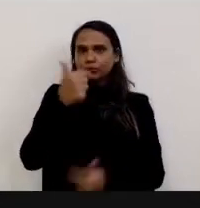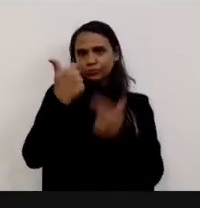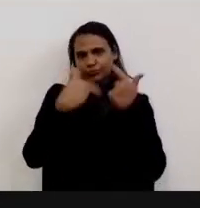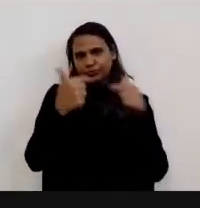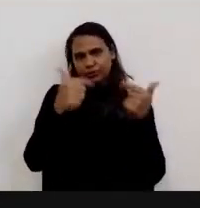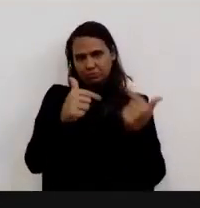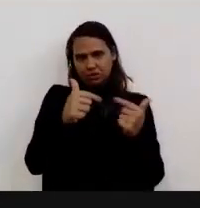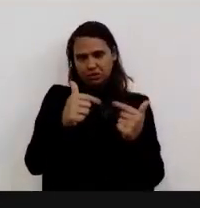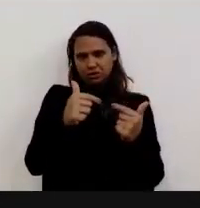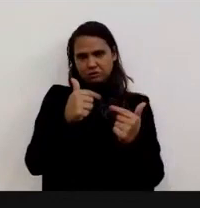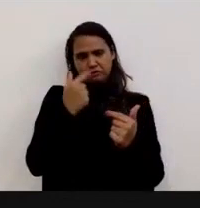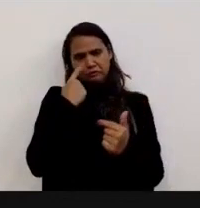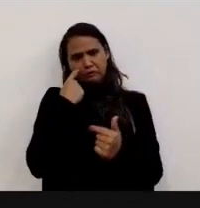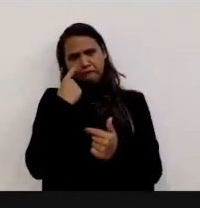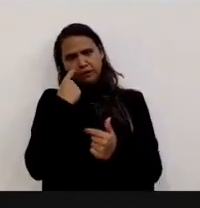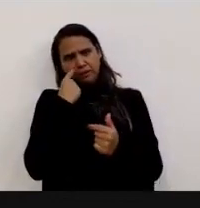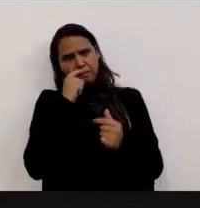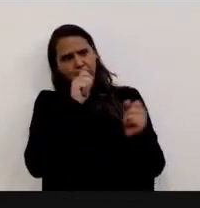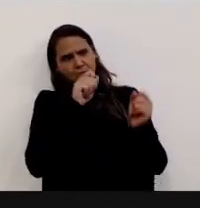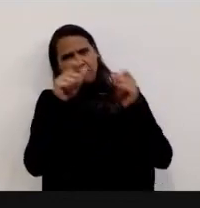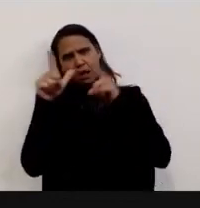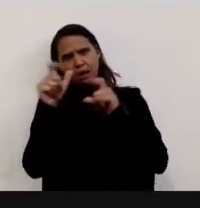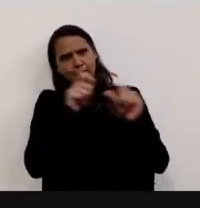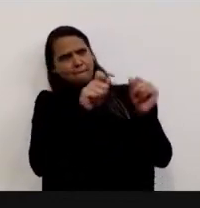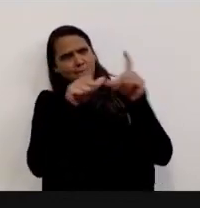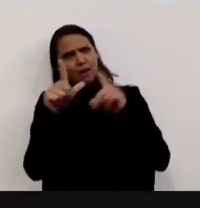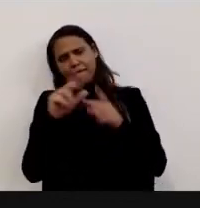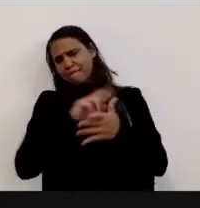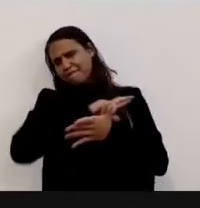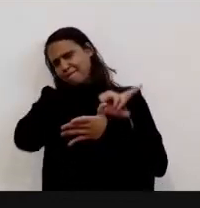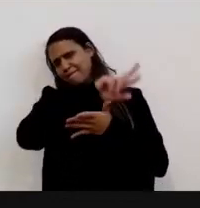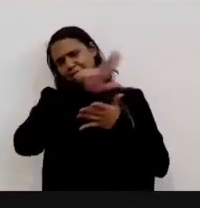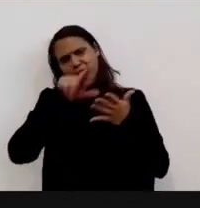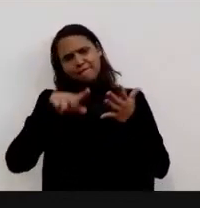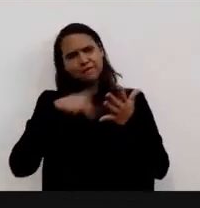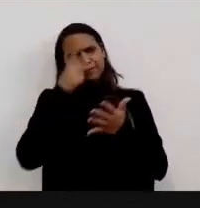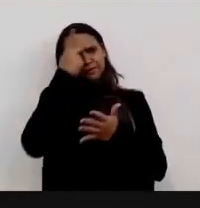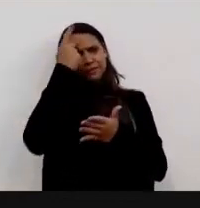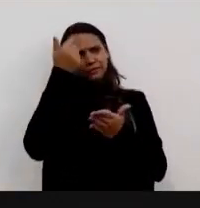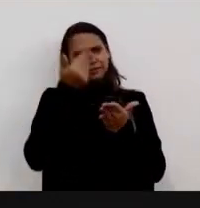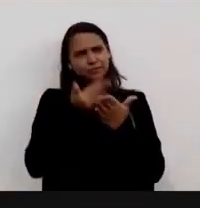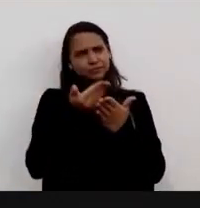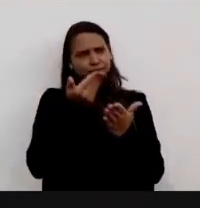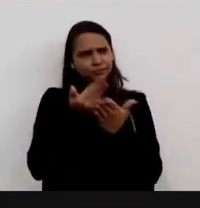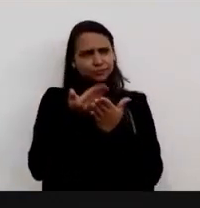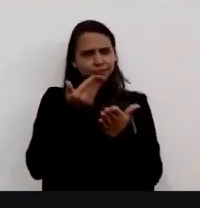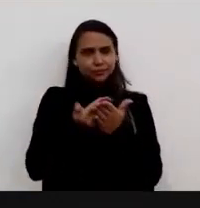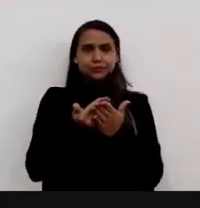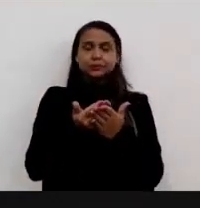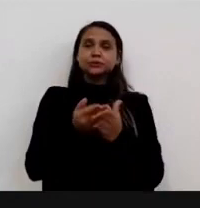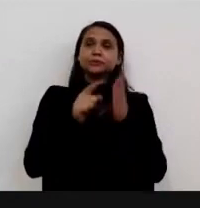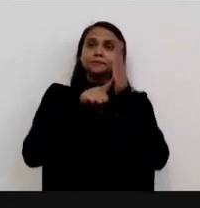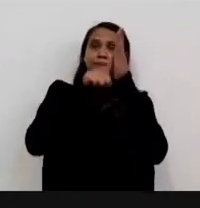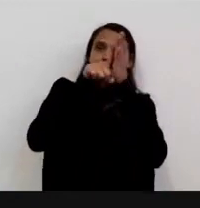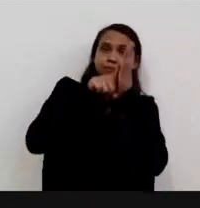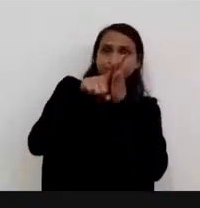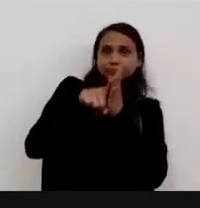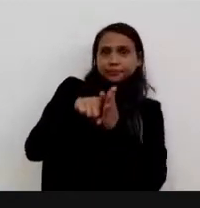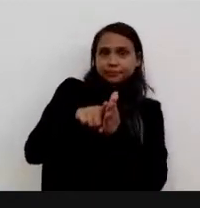exemplos de trabalho de inovação, mas se olharmos todos os trabalhos das demais mesas, né, diversas pessoas estudando legislativo e